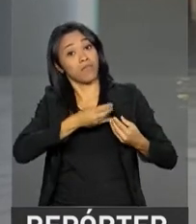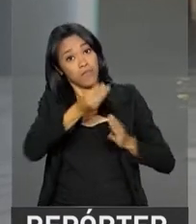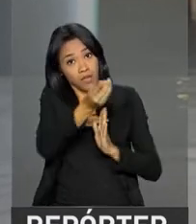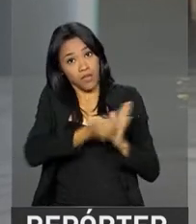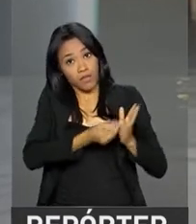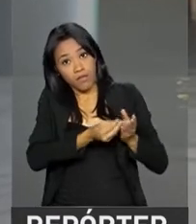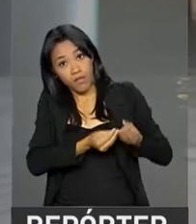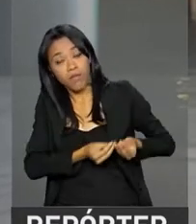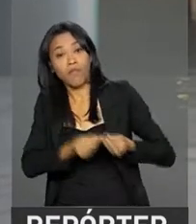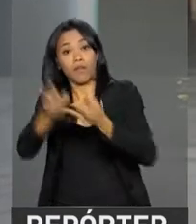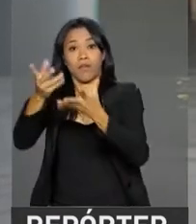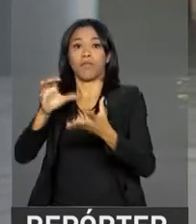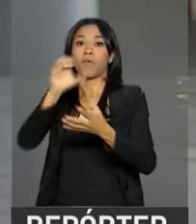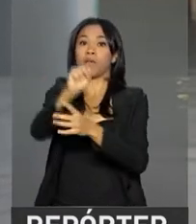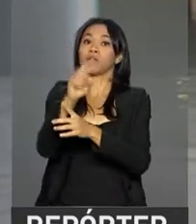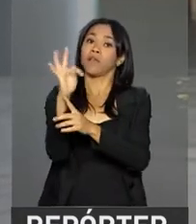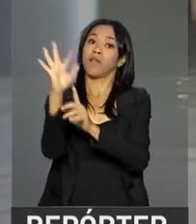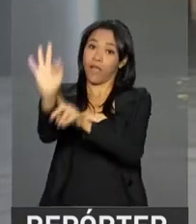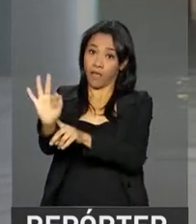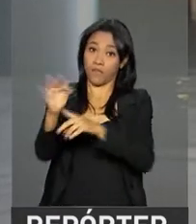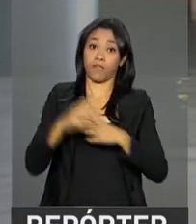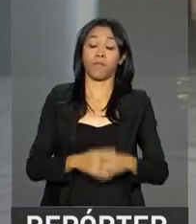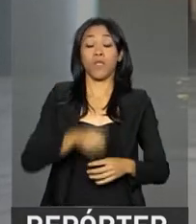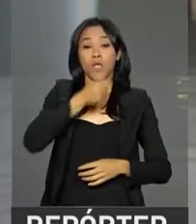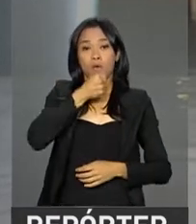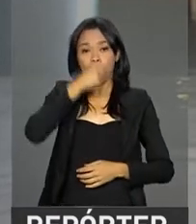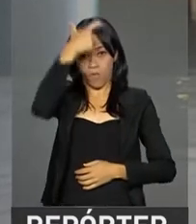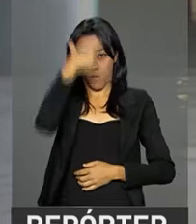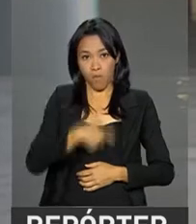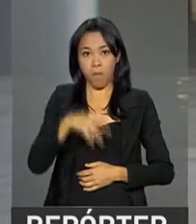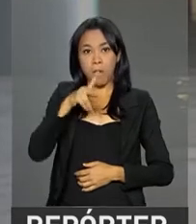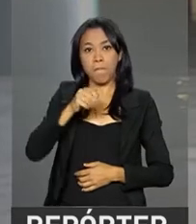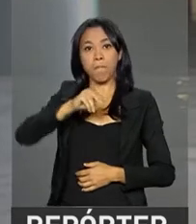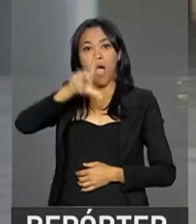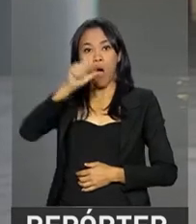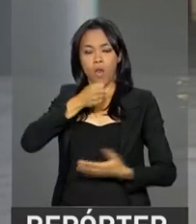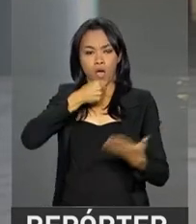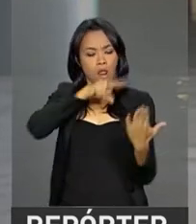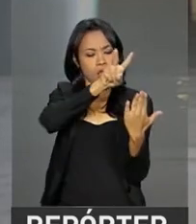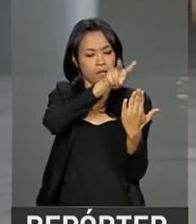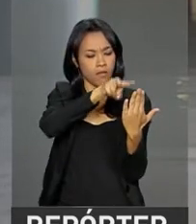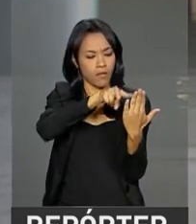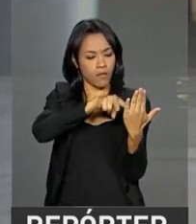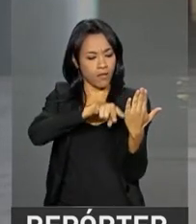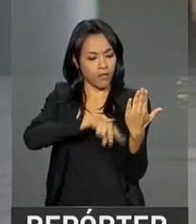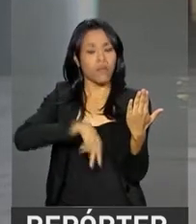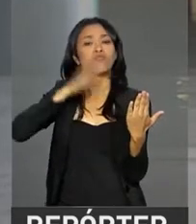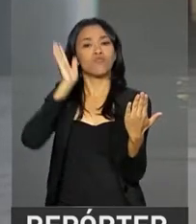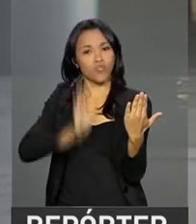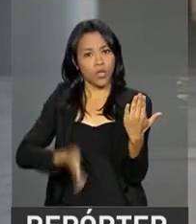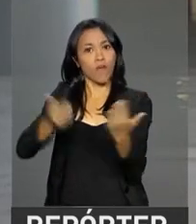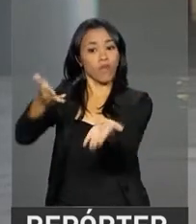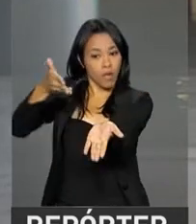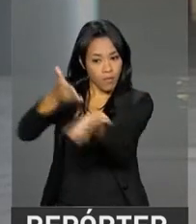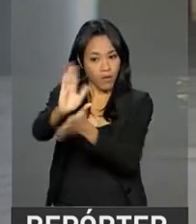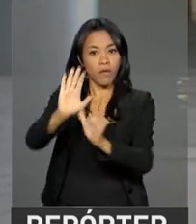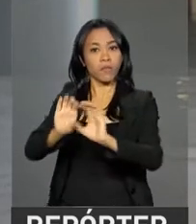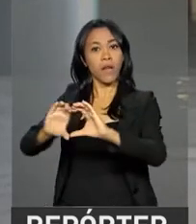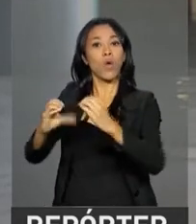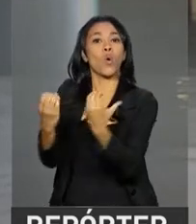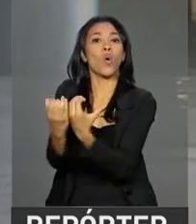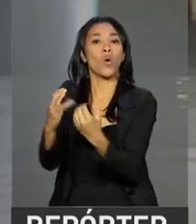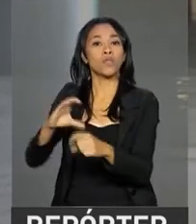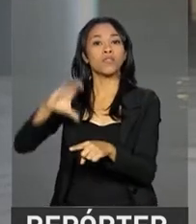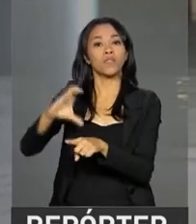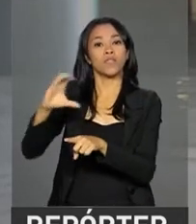sessão já começou eo relator deputado paulo abi ackel já leu o seu parecer aprovado pela comissão de constituição